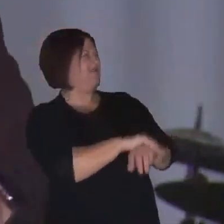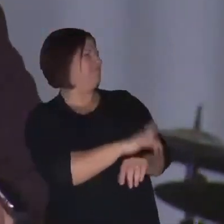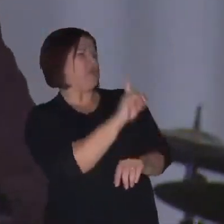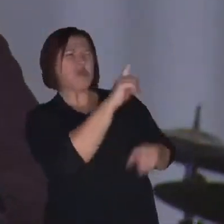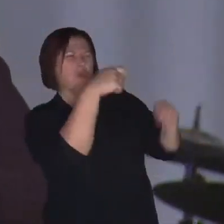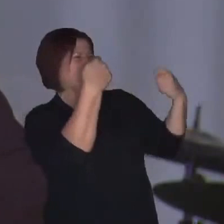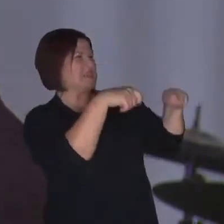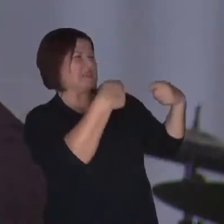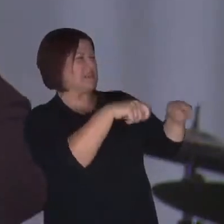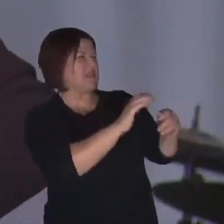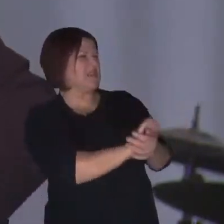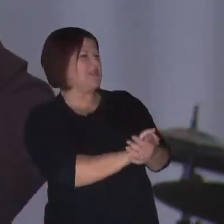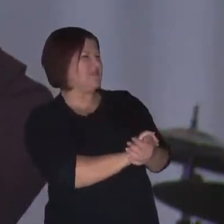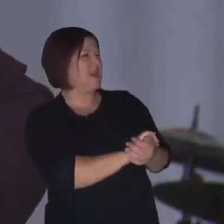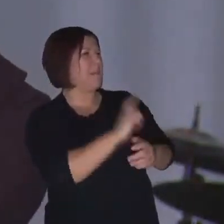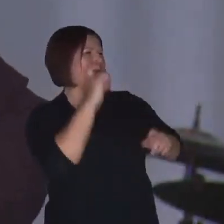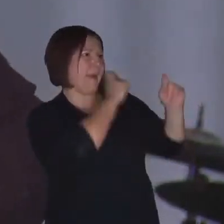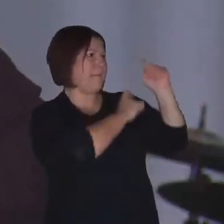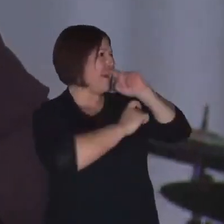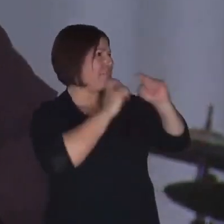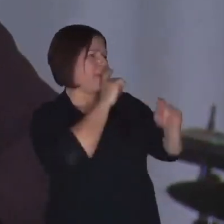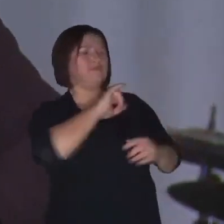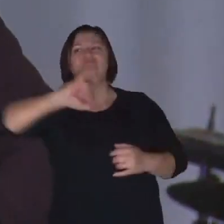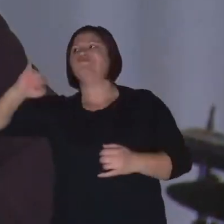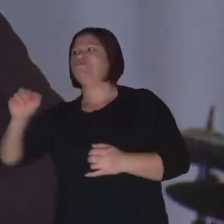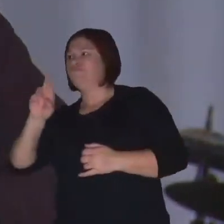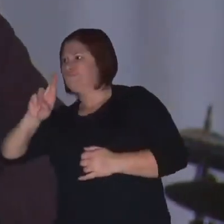que eles deveriam construir casas e habitar nelas.